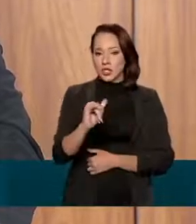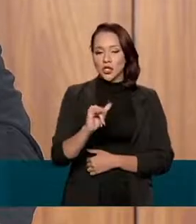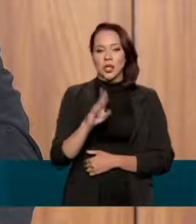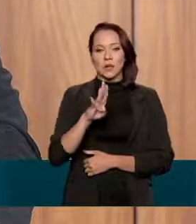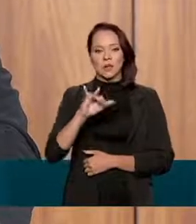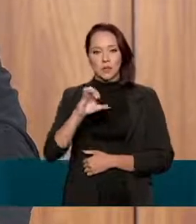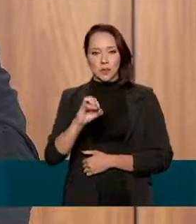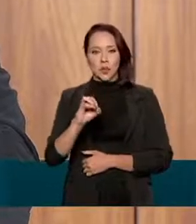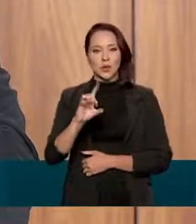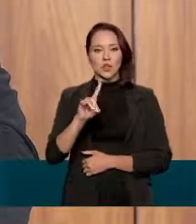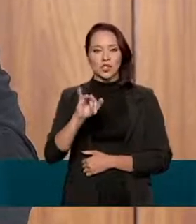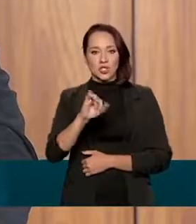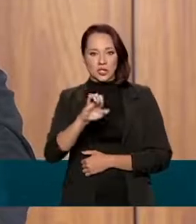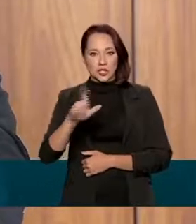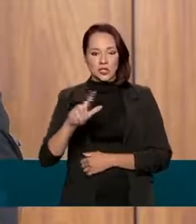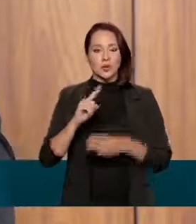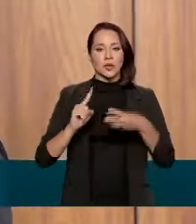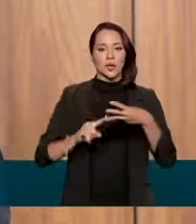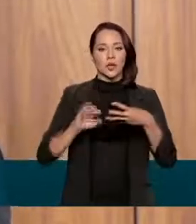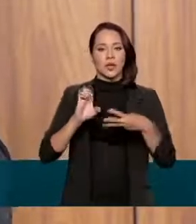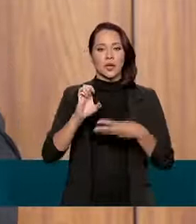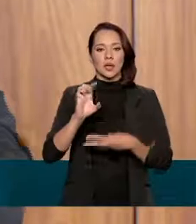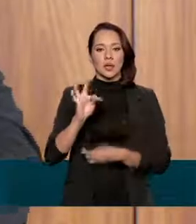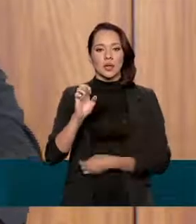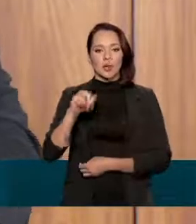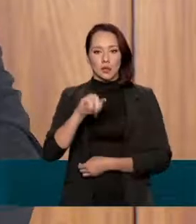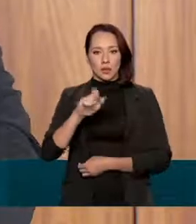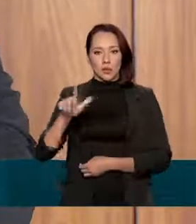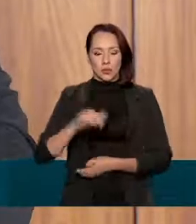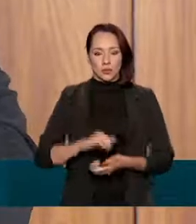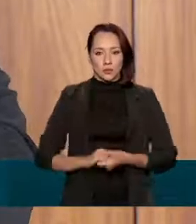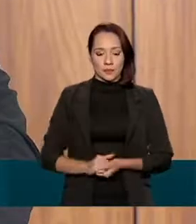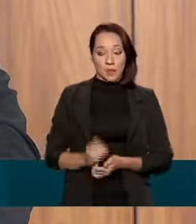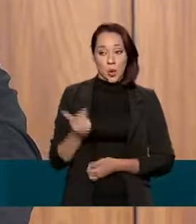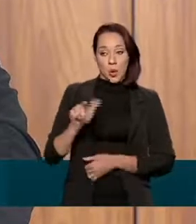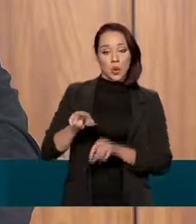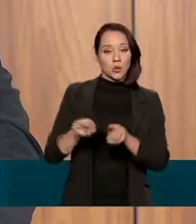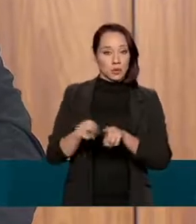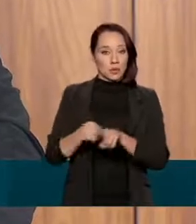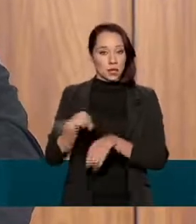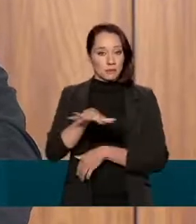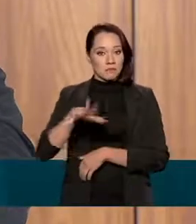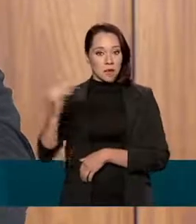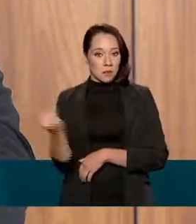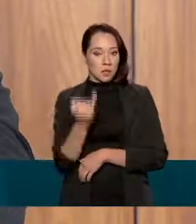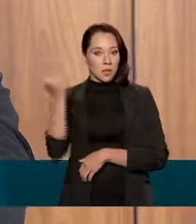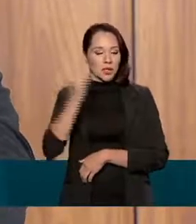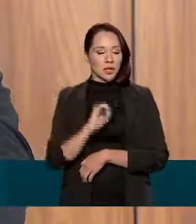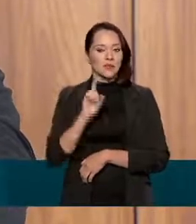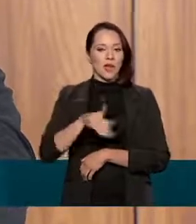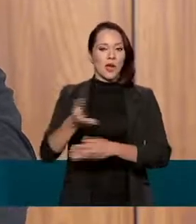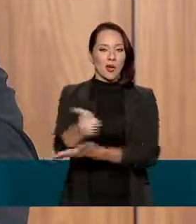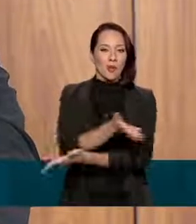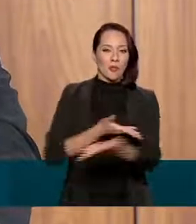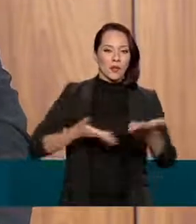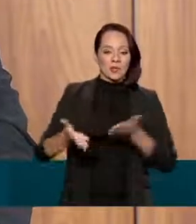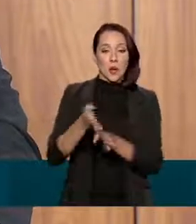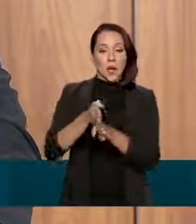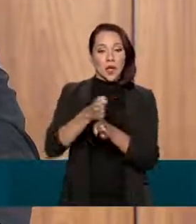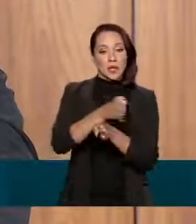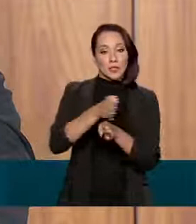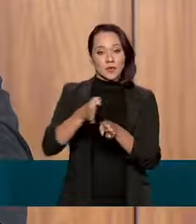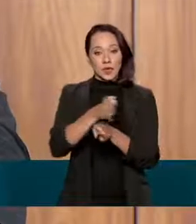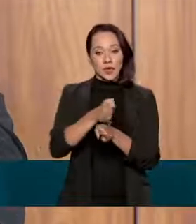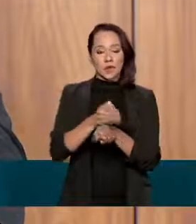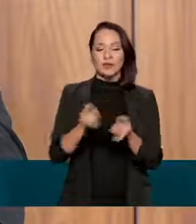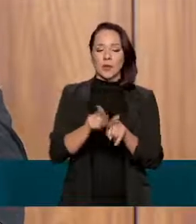biodiesel e etanol também é uma questão muito importante a cooperação fronteriza